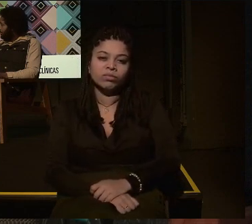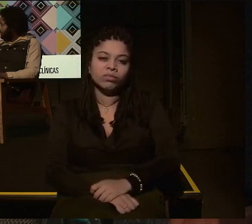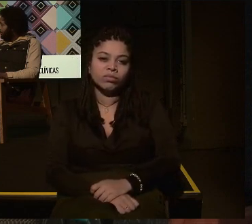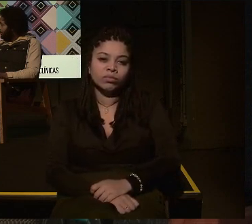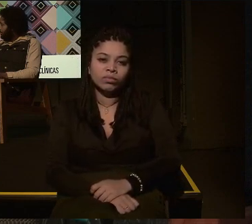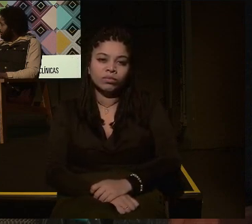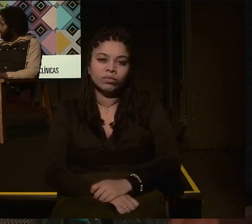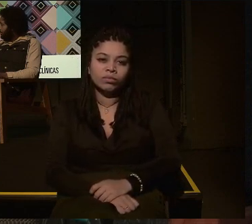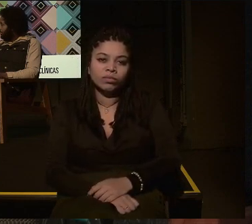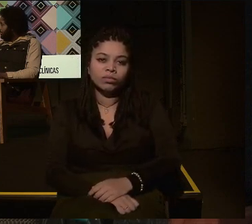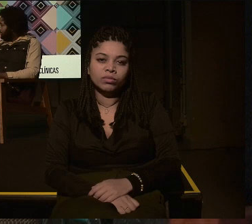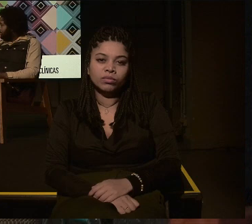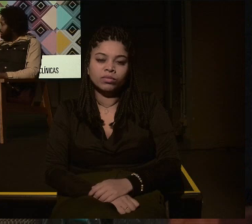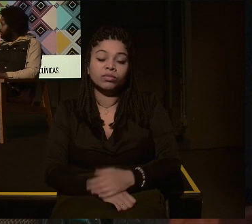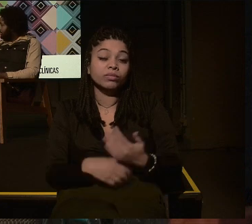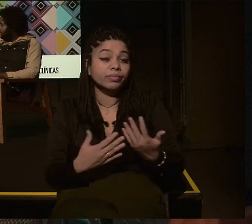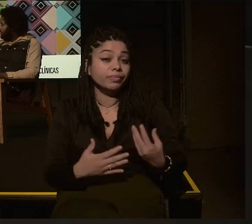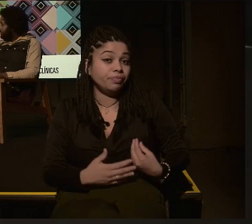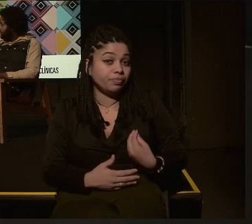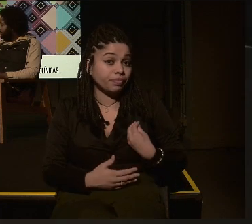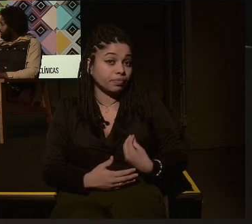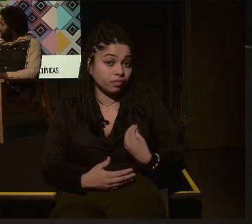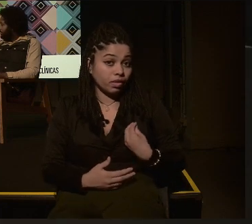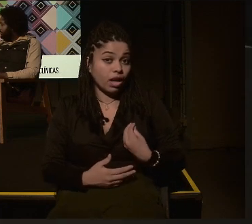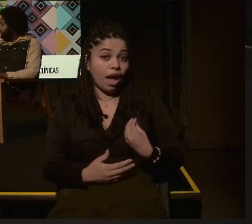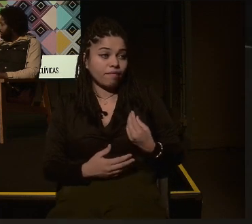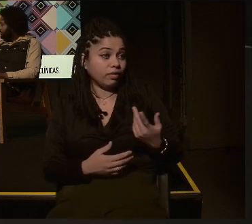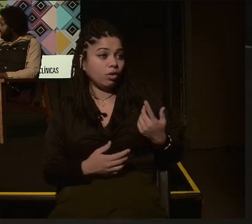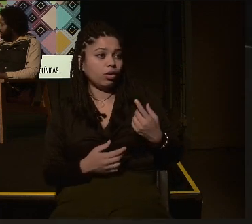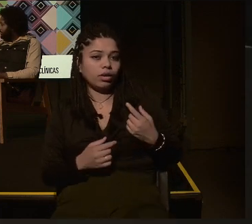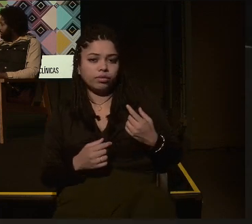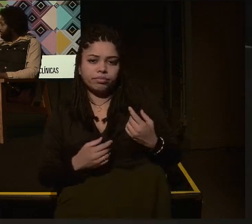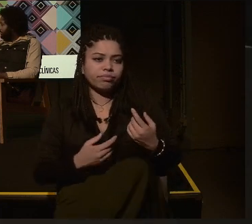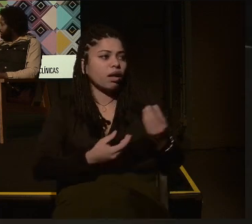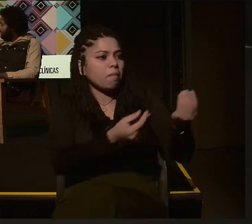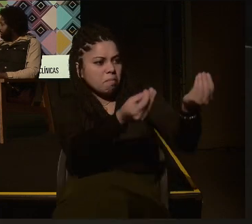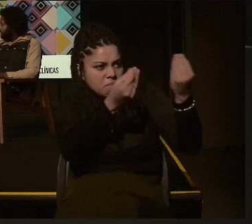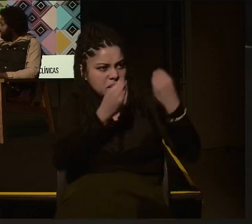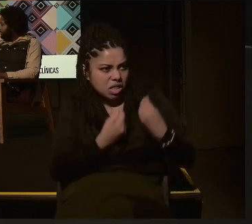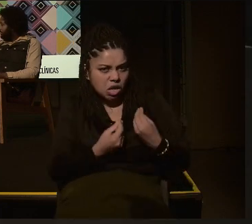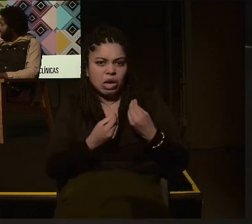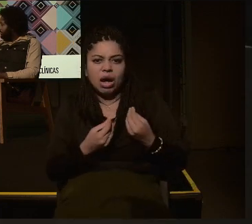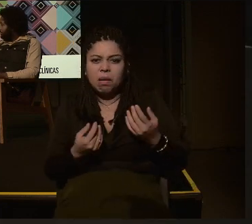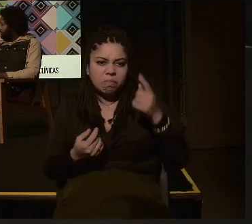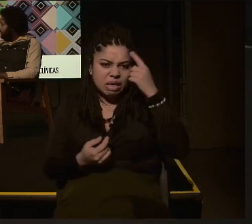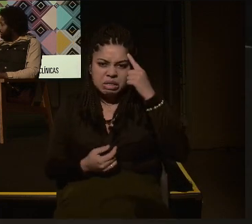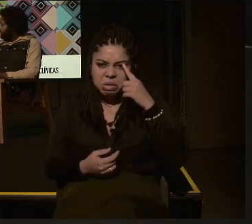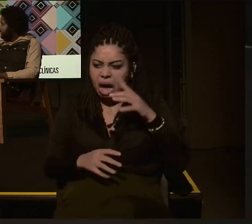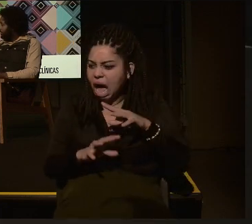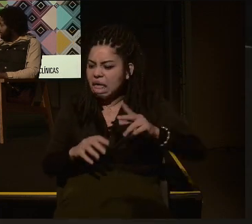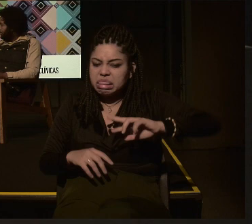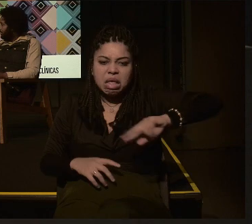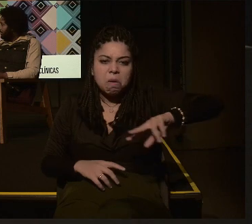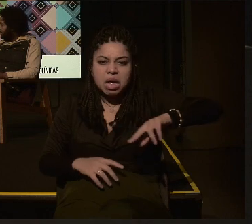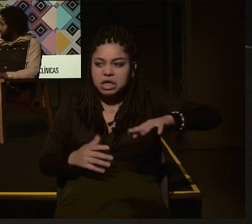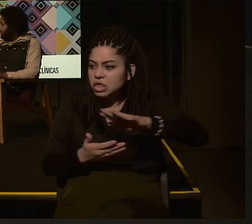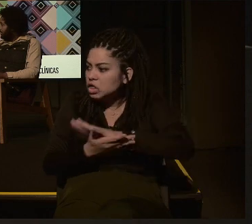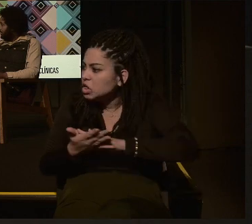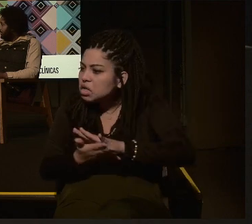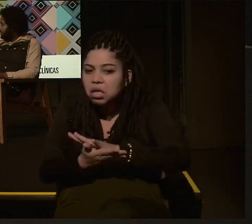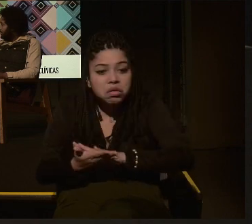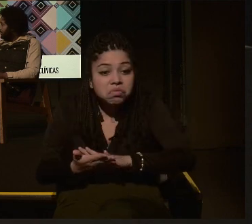fomentada daquilo que ele ofereceu para matar, fala, ah, então isso não é de ninguém, é nosso, né?